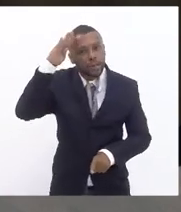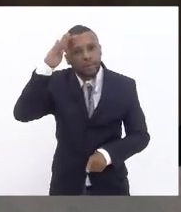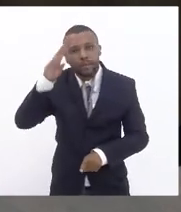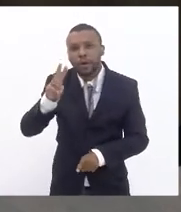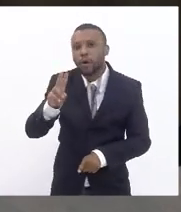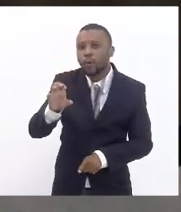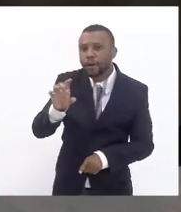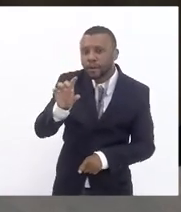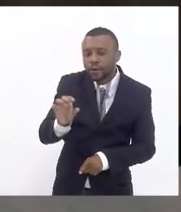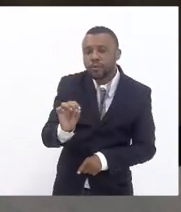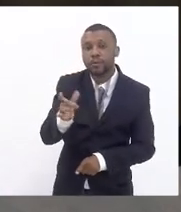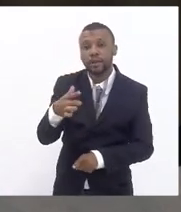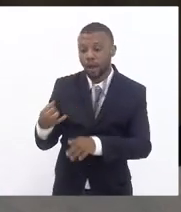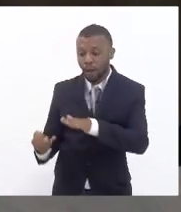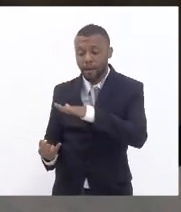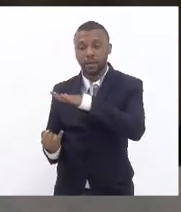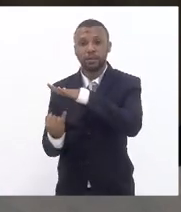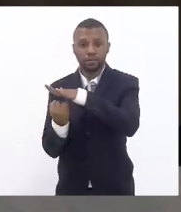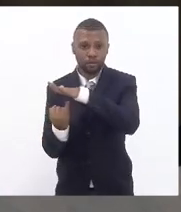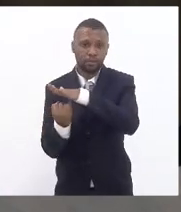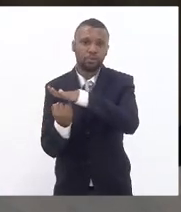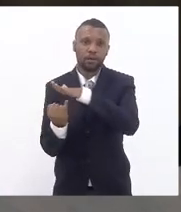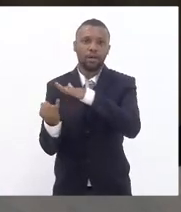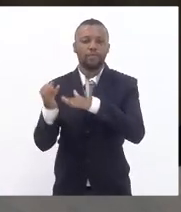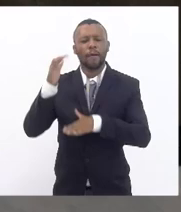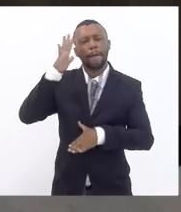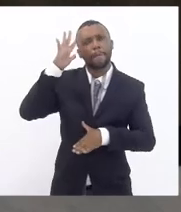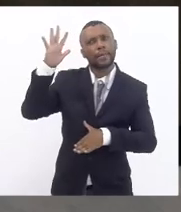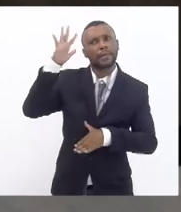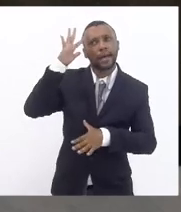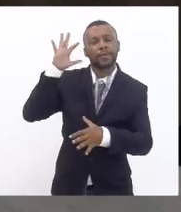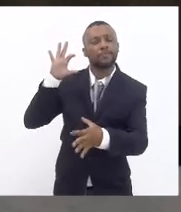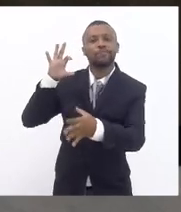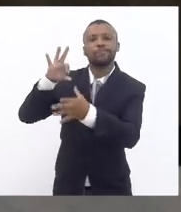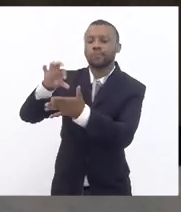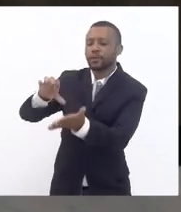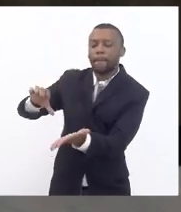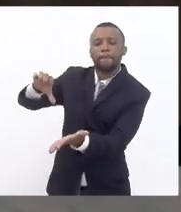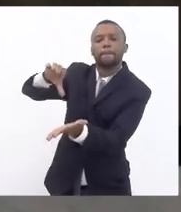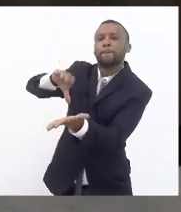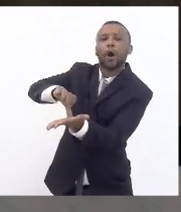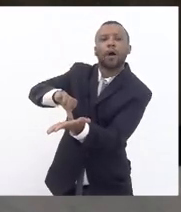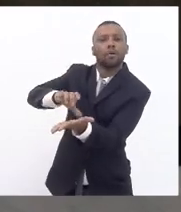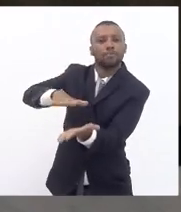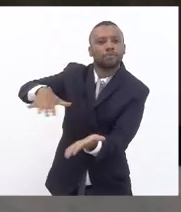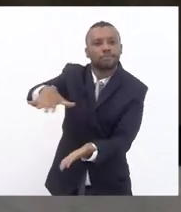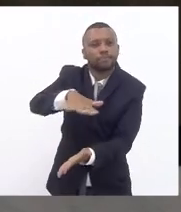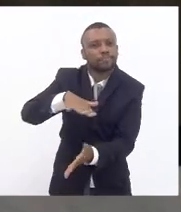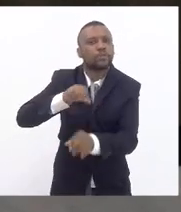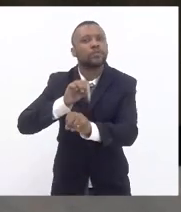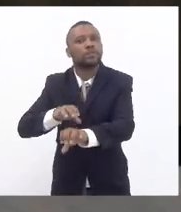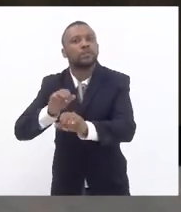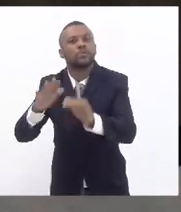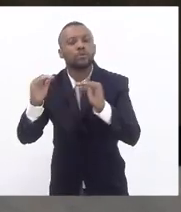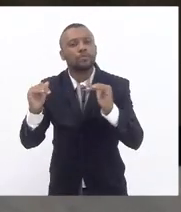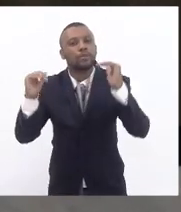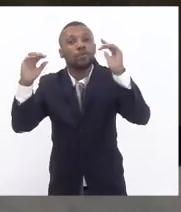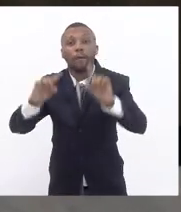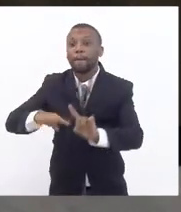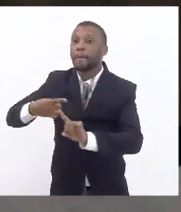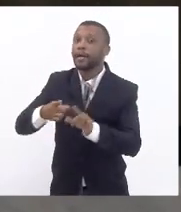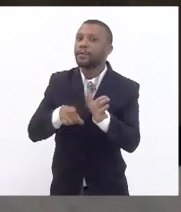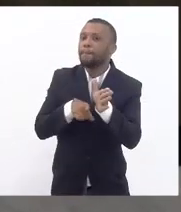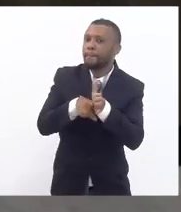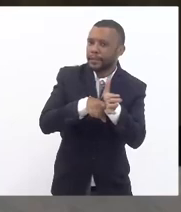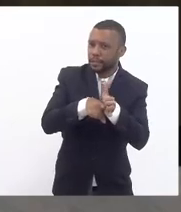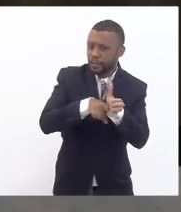é uma instituição que foi pensada para ser um grande polo de ensino superior e de pesquisa na